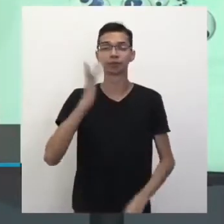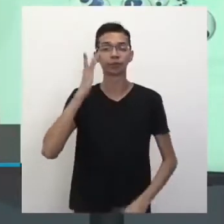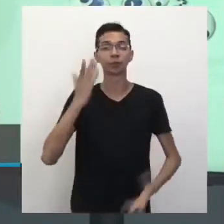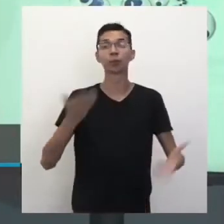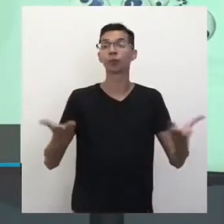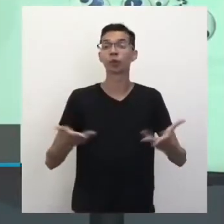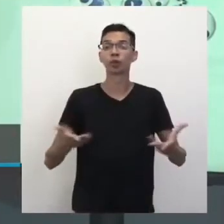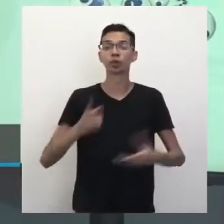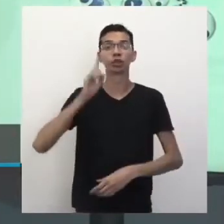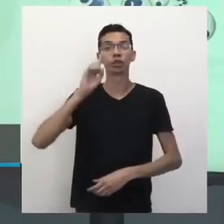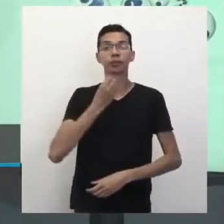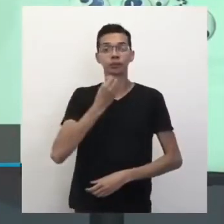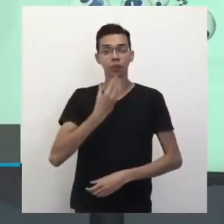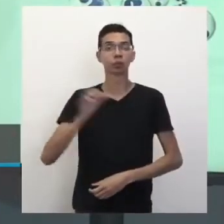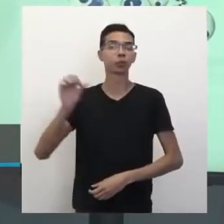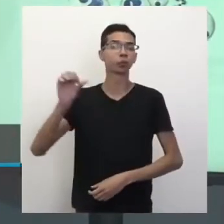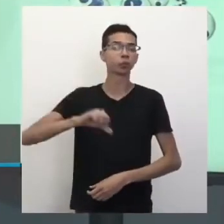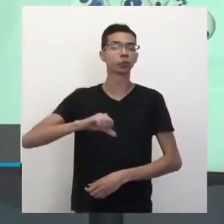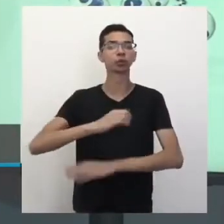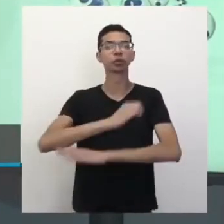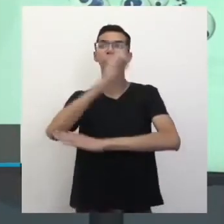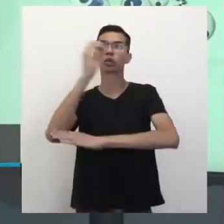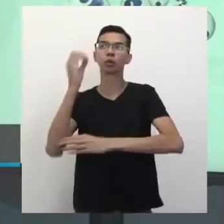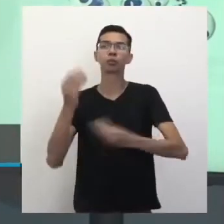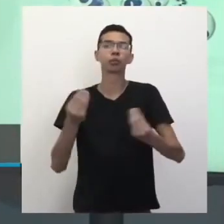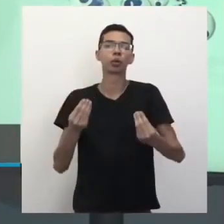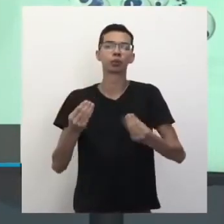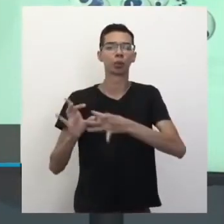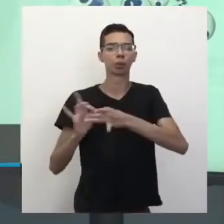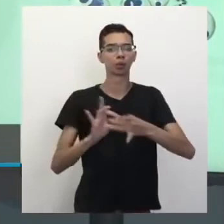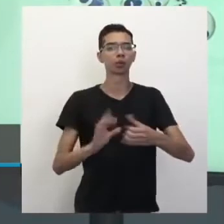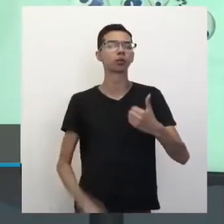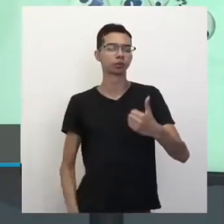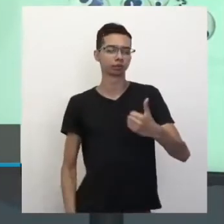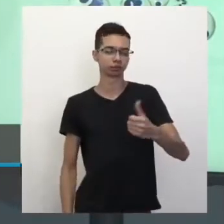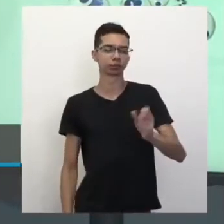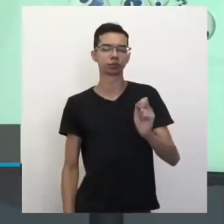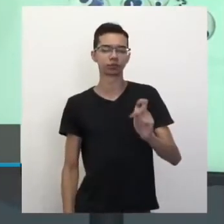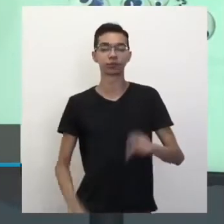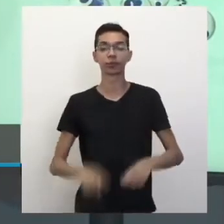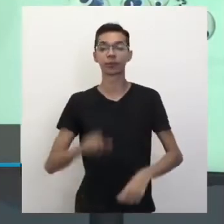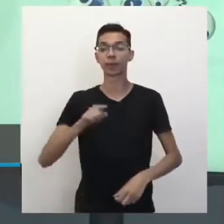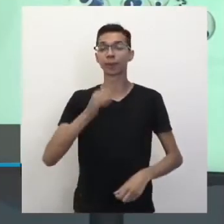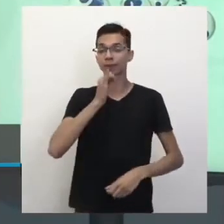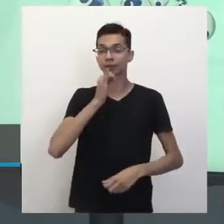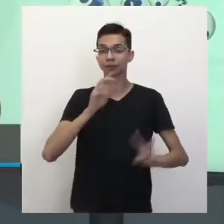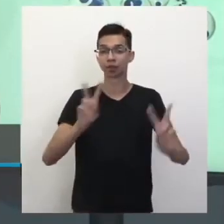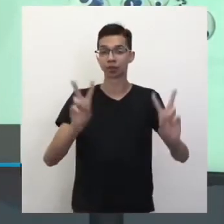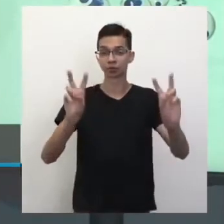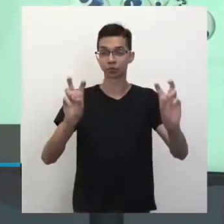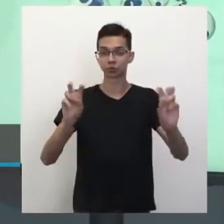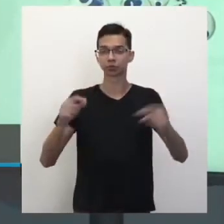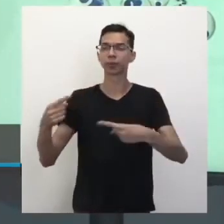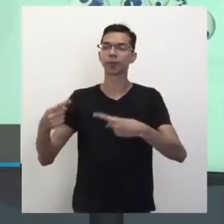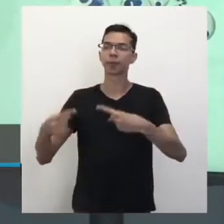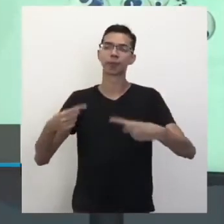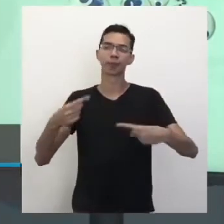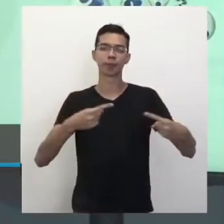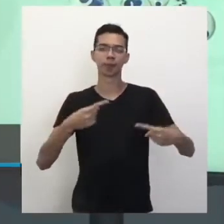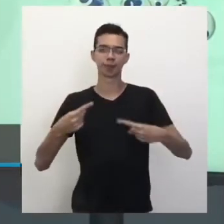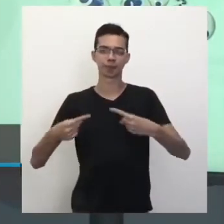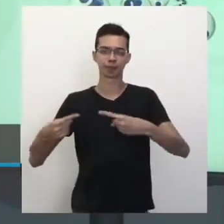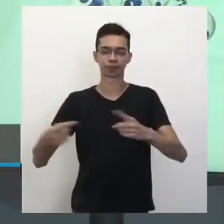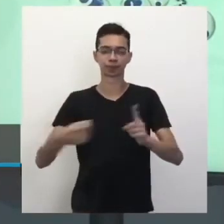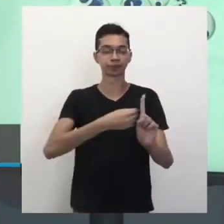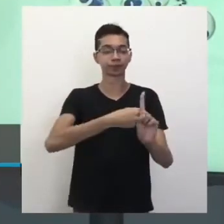bom, ruim, sol, então qual o contexto? Ok. Aí você discutir, é colocar um assunto em pauta e argumentar é você